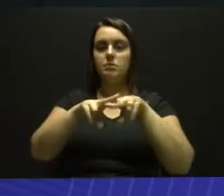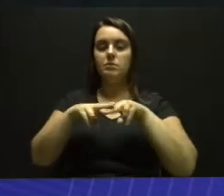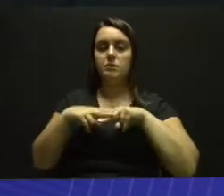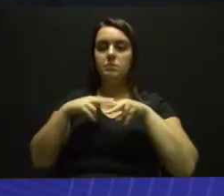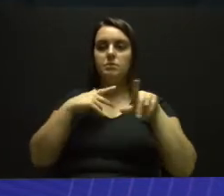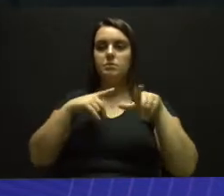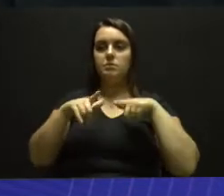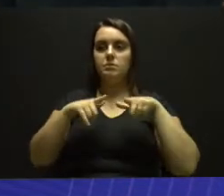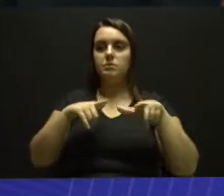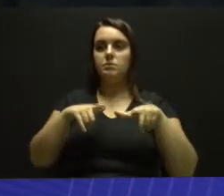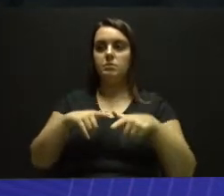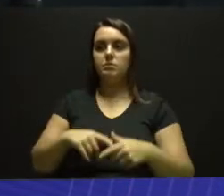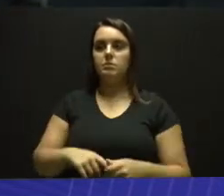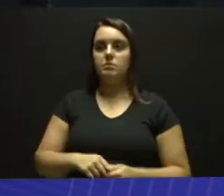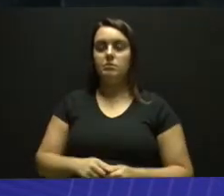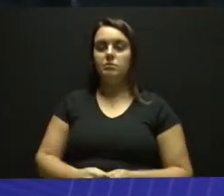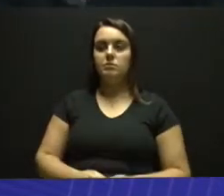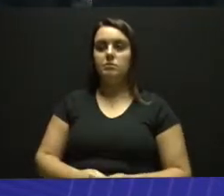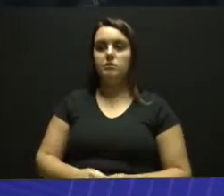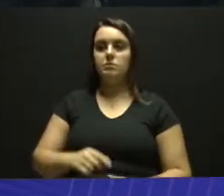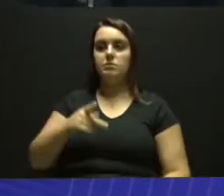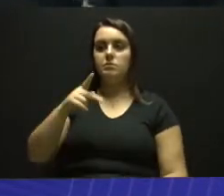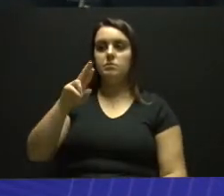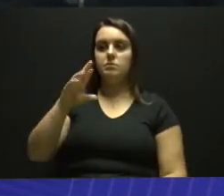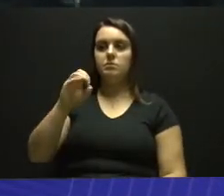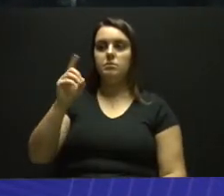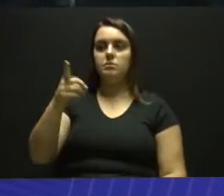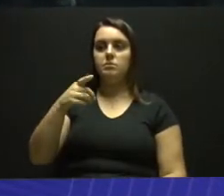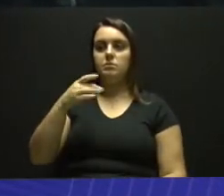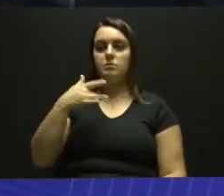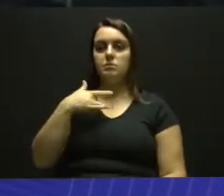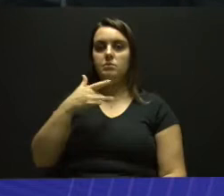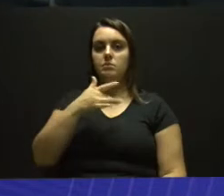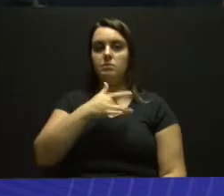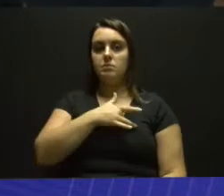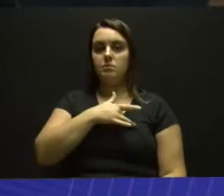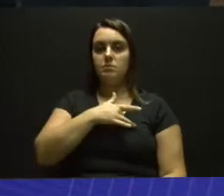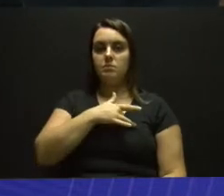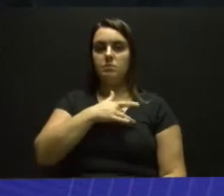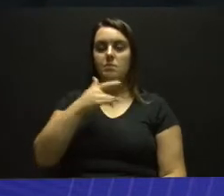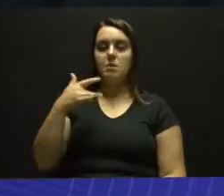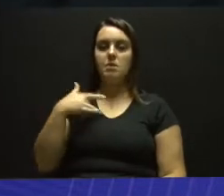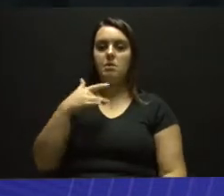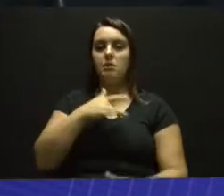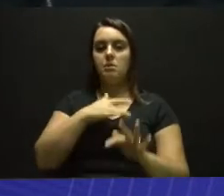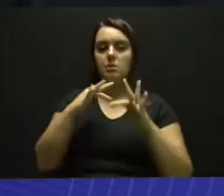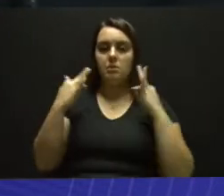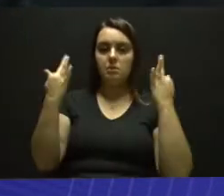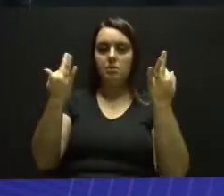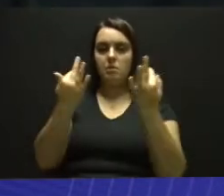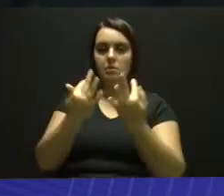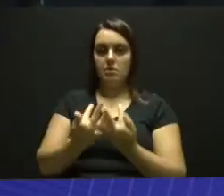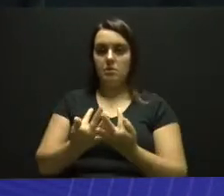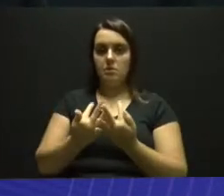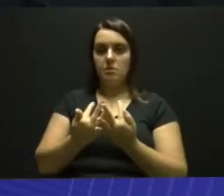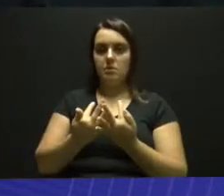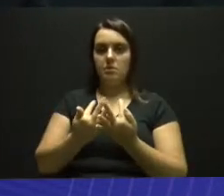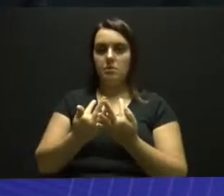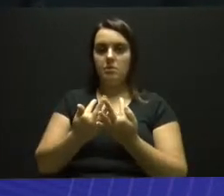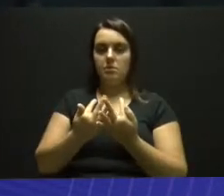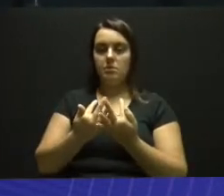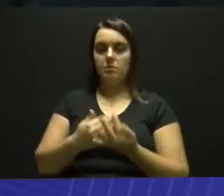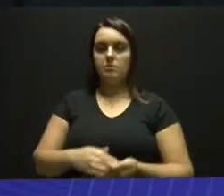no na próxima ao di no programa saúde da família na integral engenharia